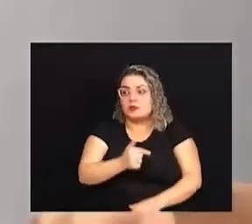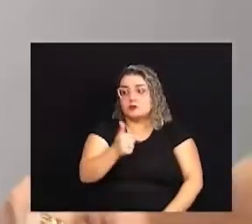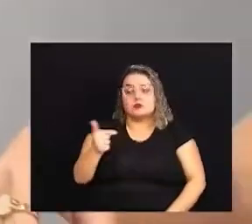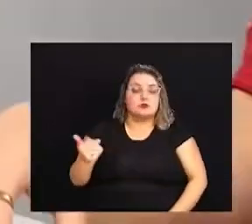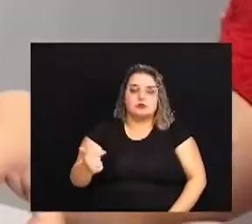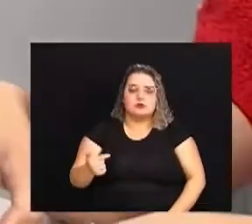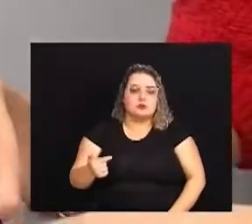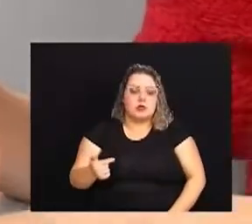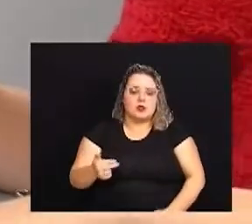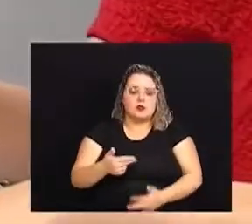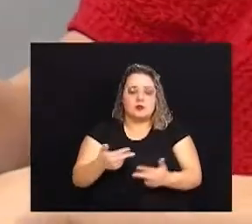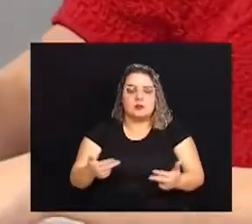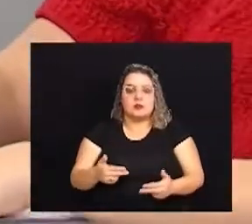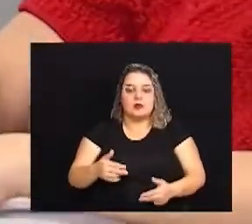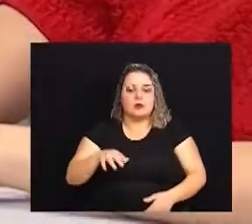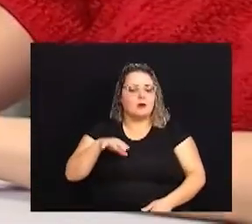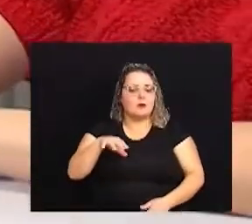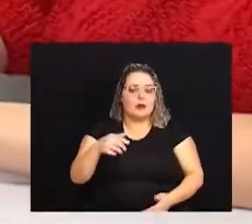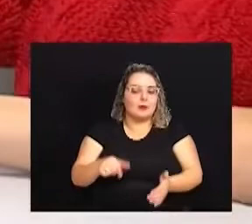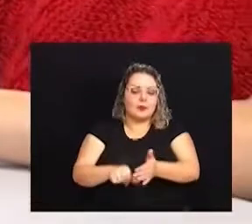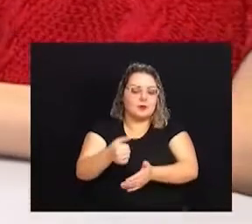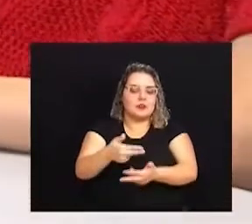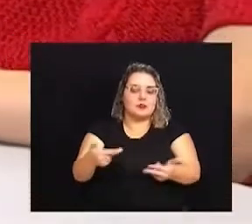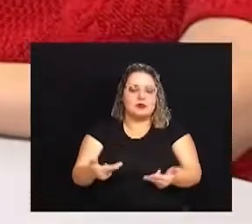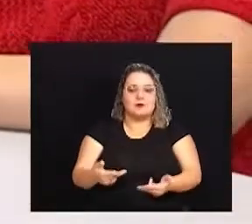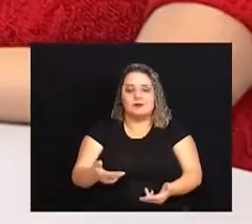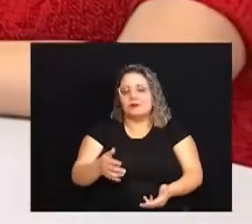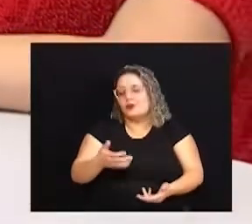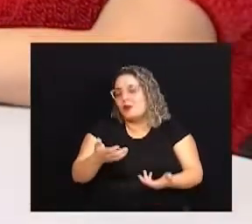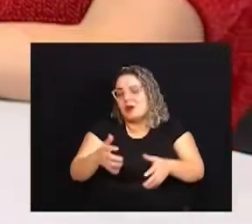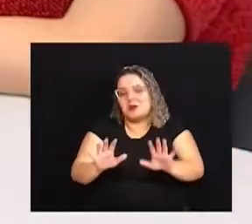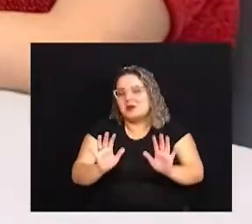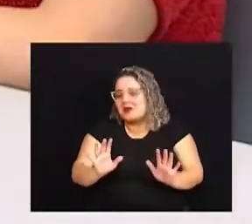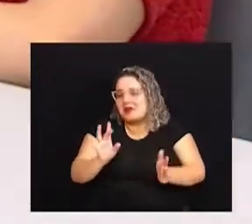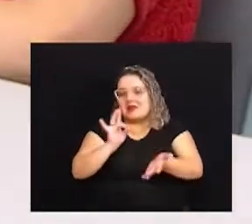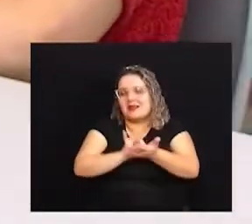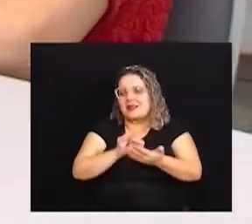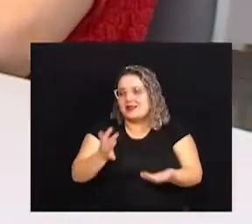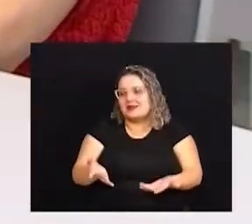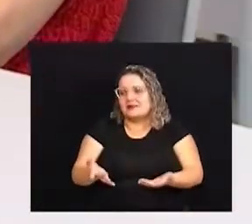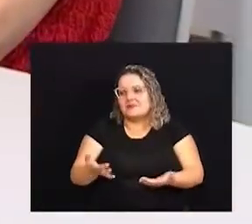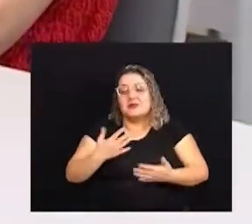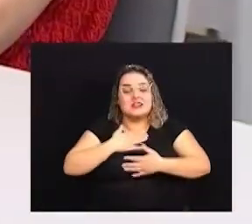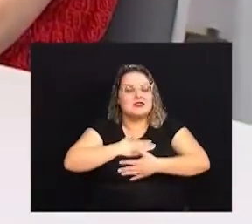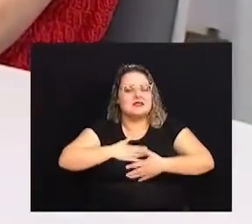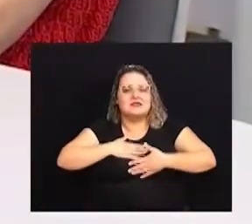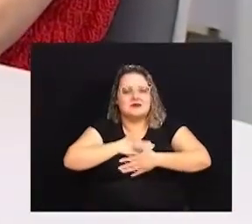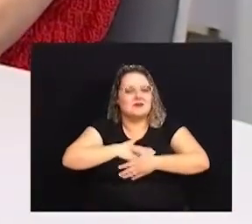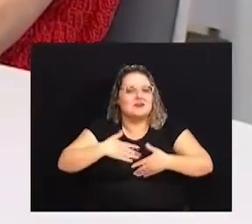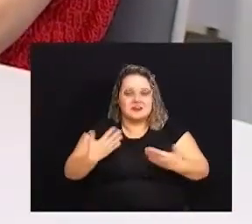você é obrigado a pregar, a primeira coisa que aparece muitas vezes não é aquilo que você quer, não é aquilo que vai realmente